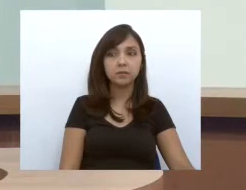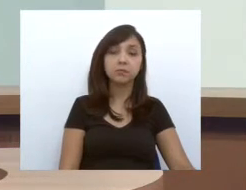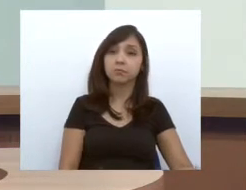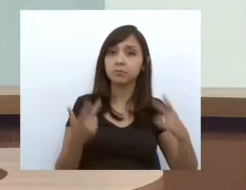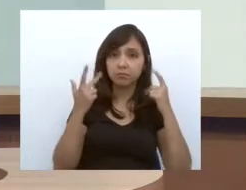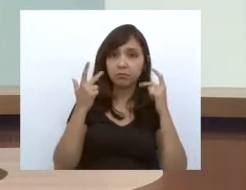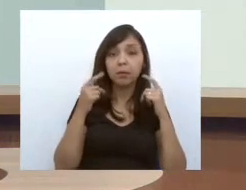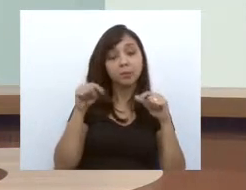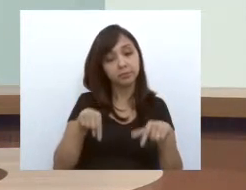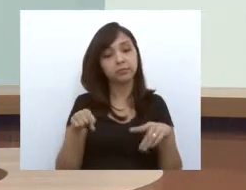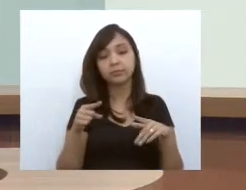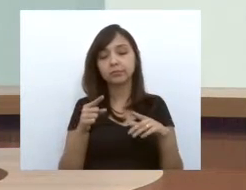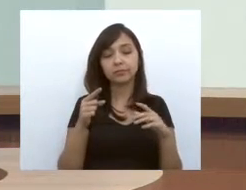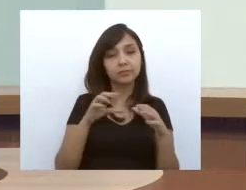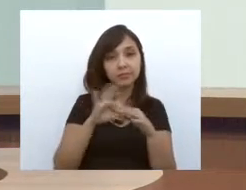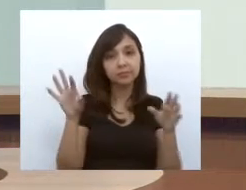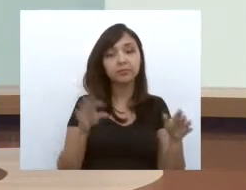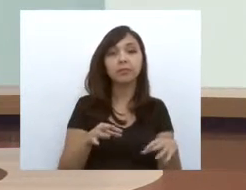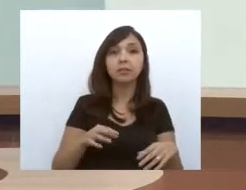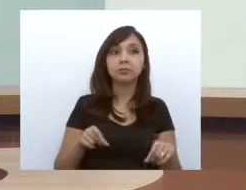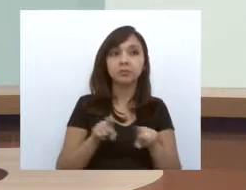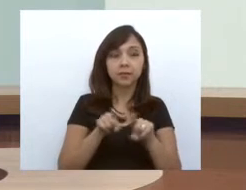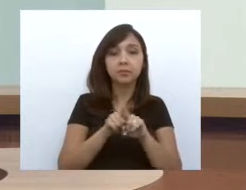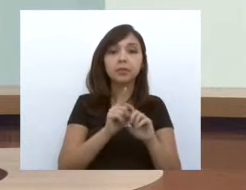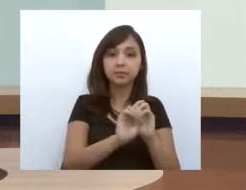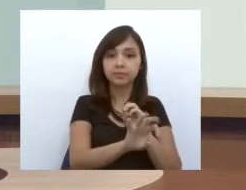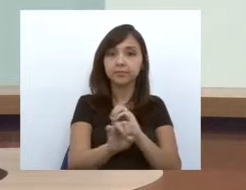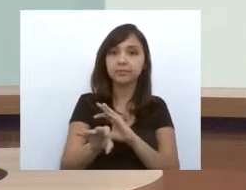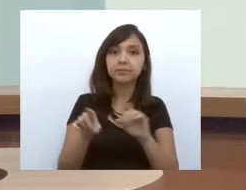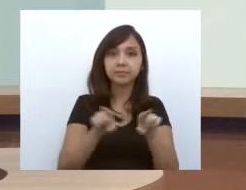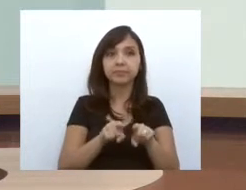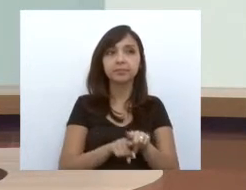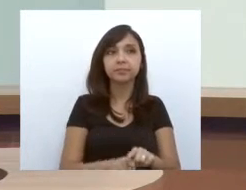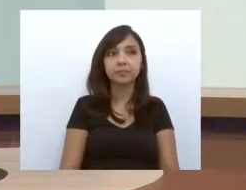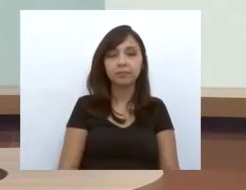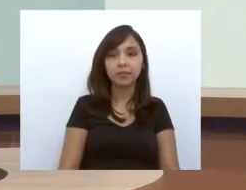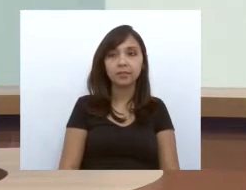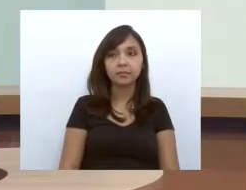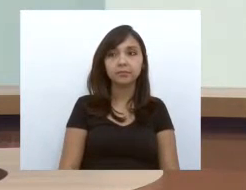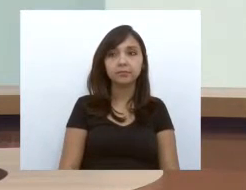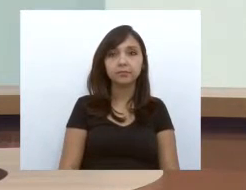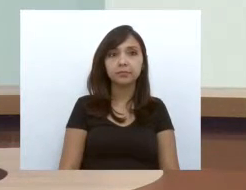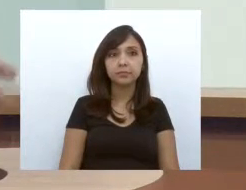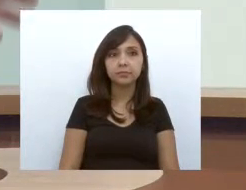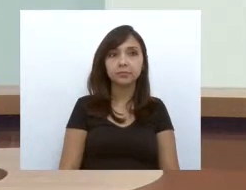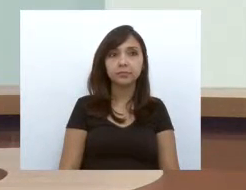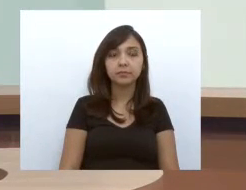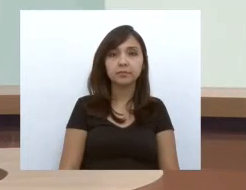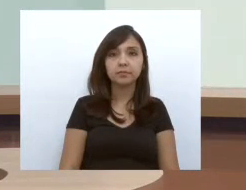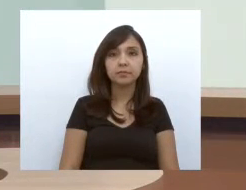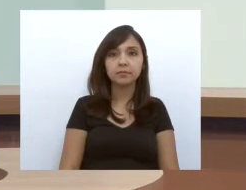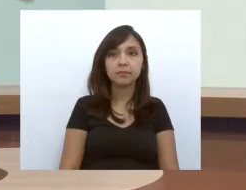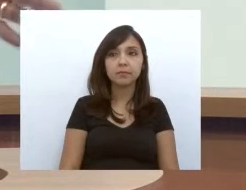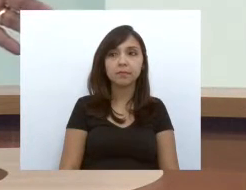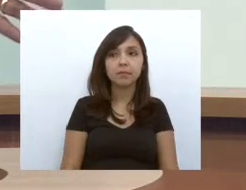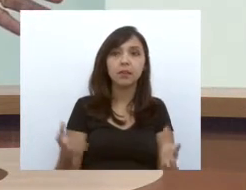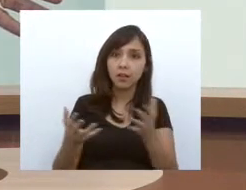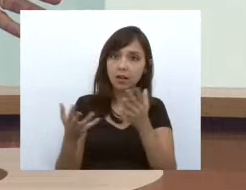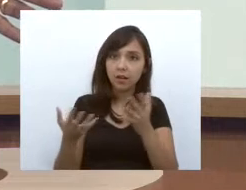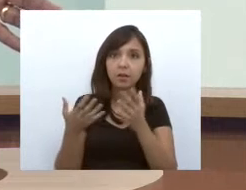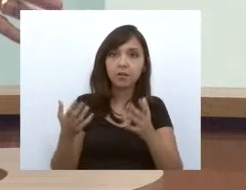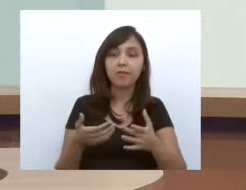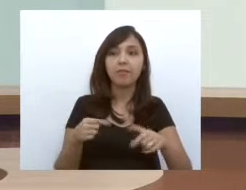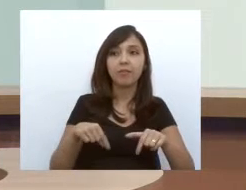do processo democrático. E educação também. E educação também. Então, nesse